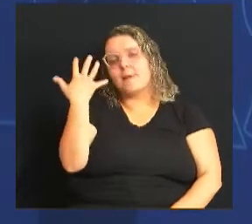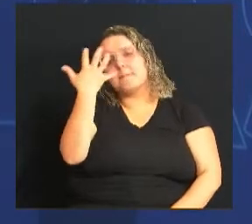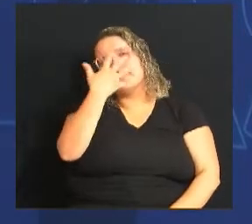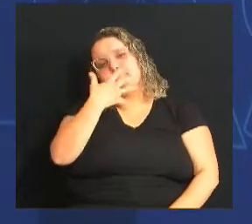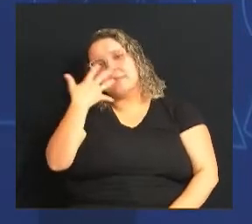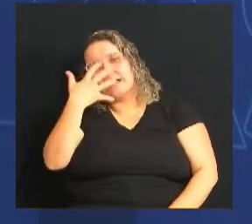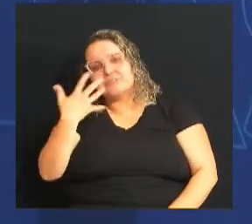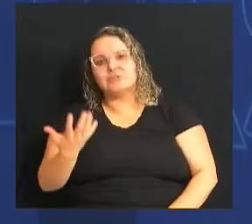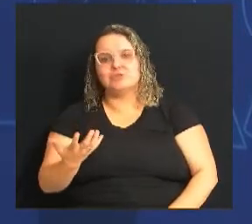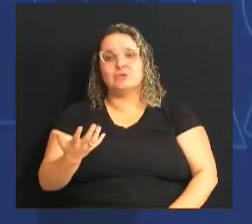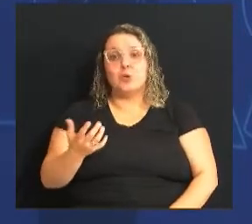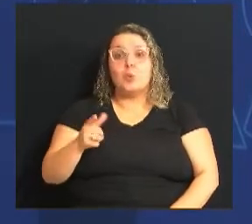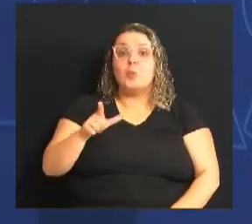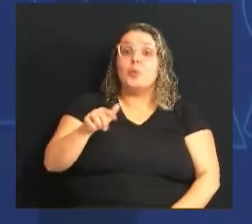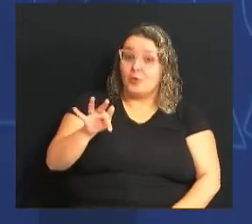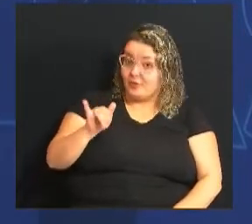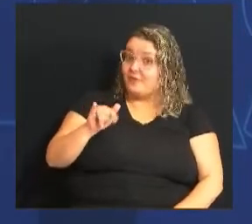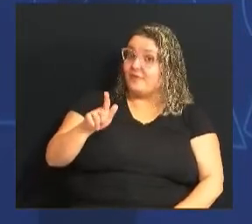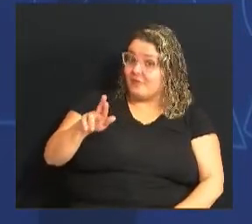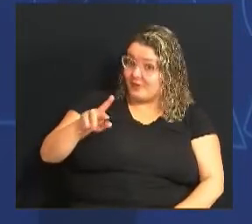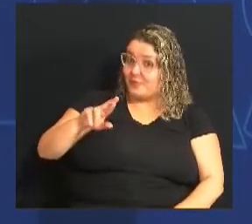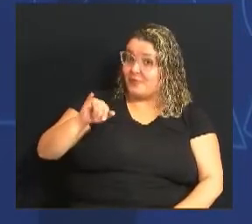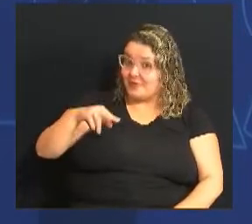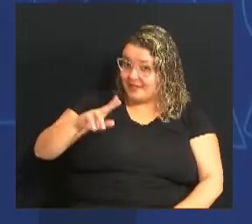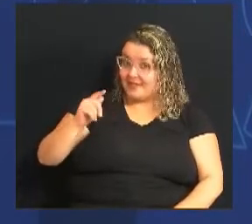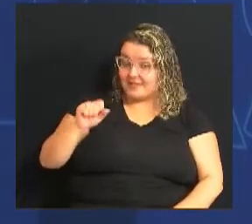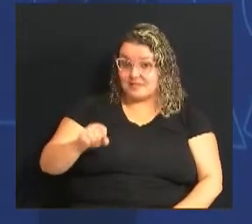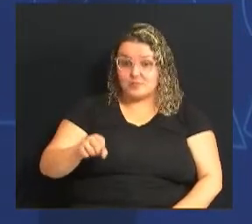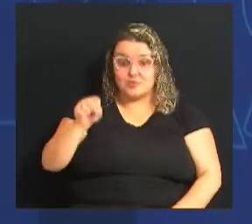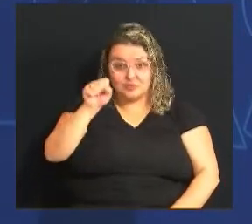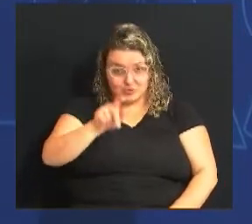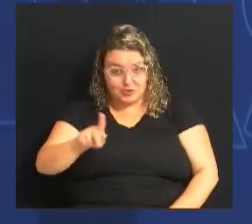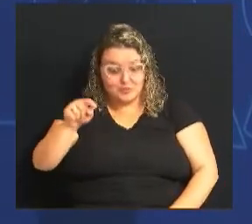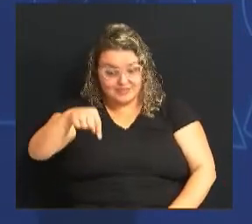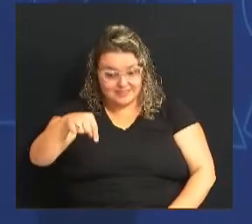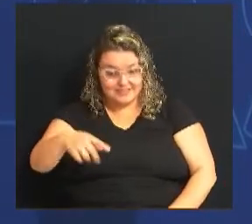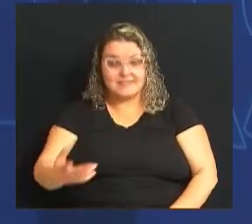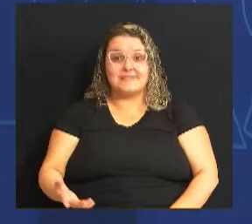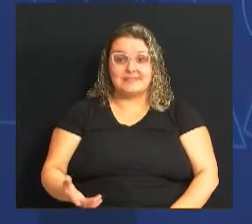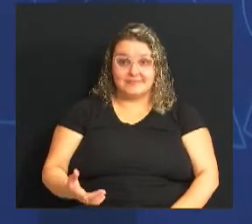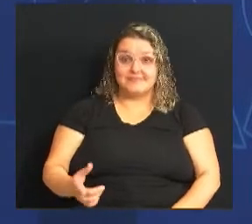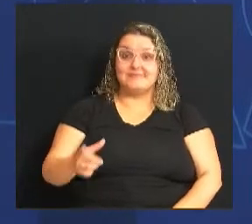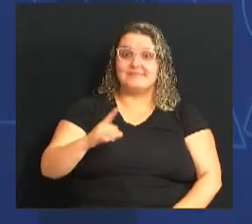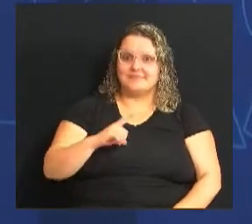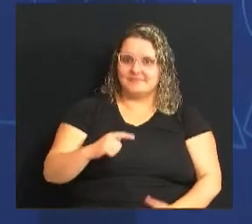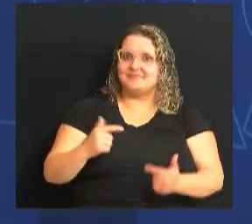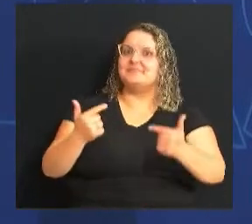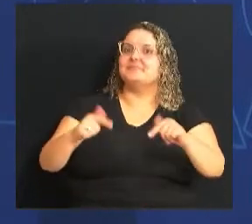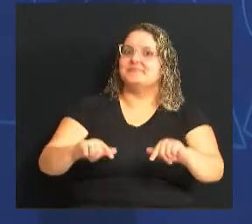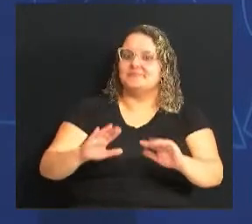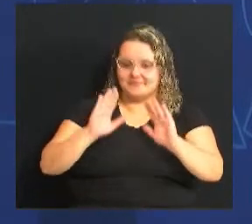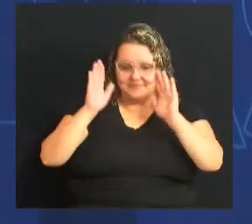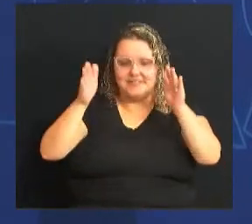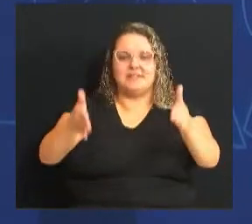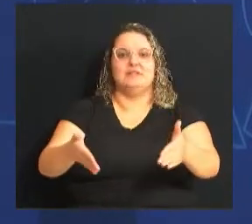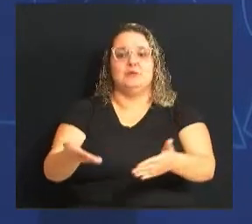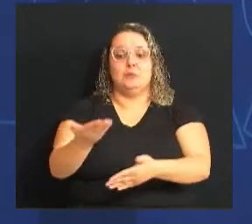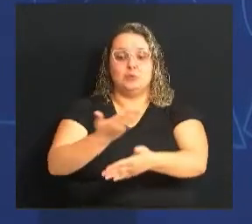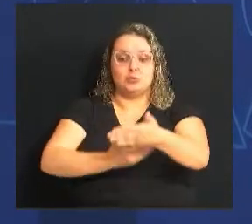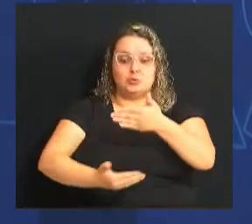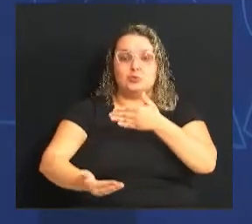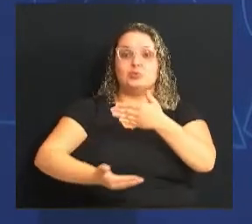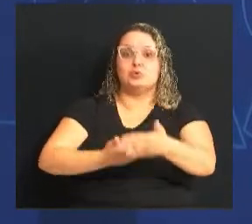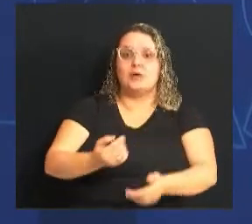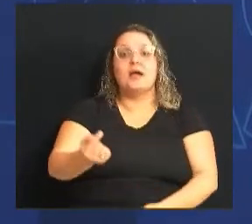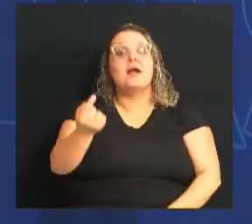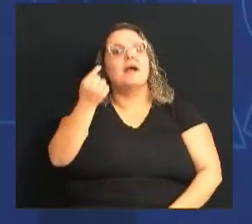por figurinhas, porque os shoppings aqui da nossa cidade estão com um espaço dedicado para as trocas e olha que